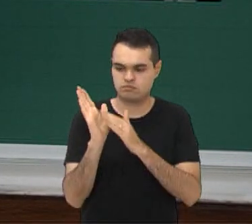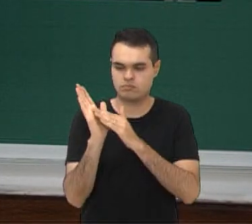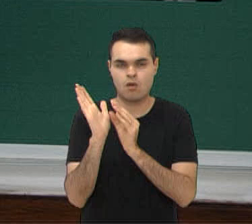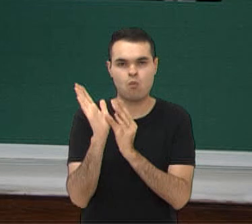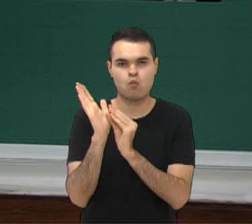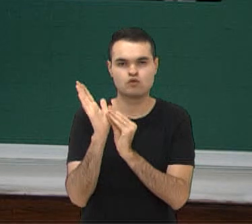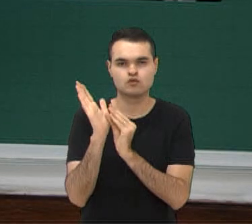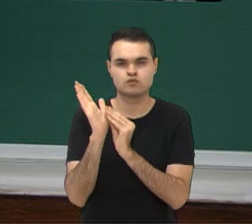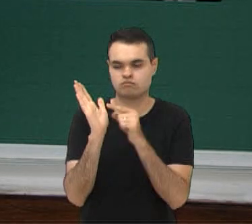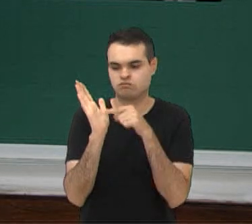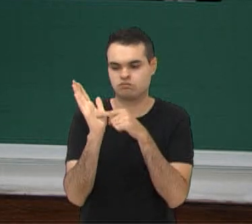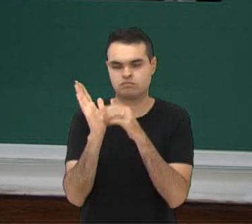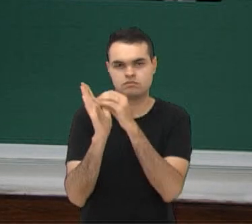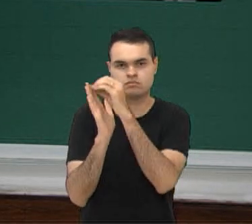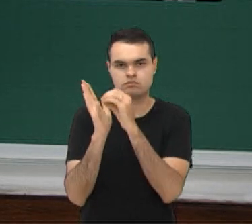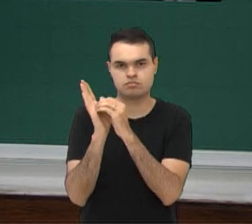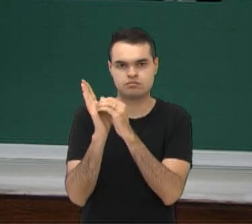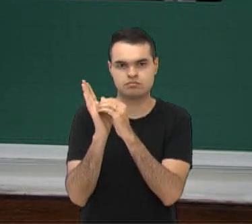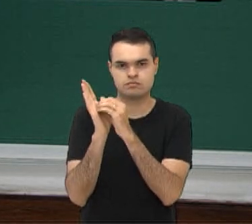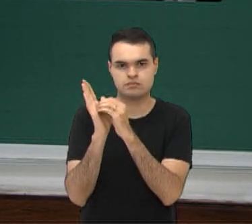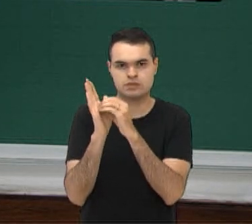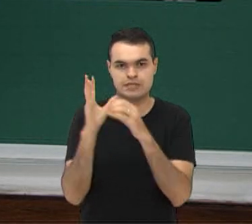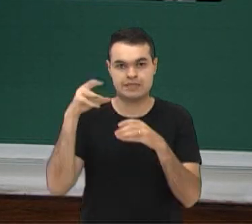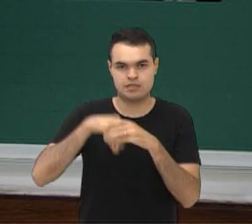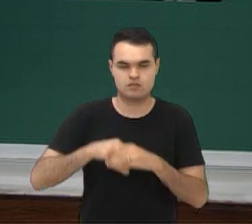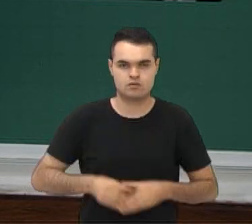que vai compor a porção interna do útero.